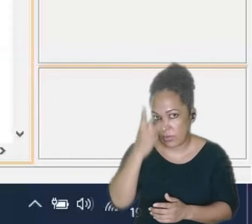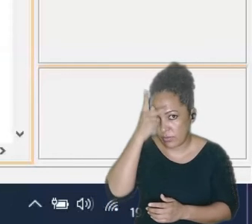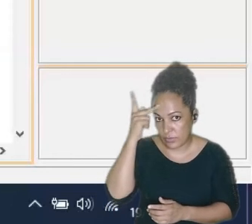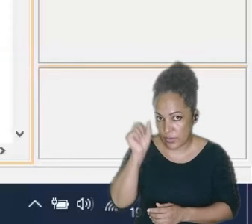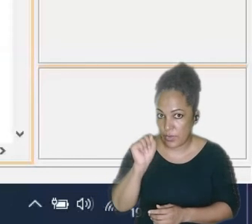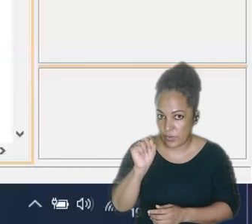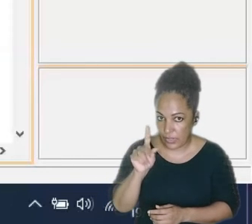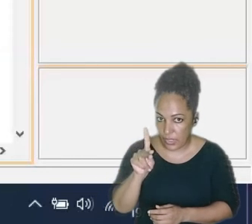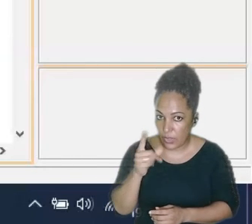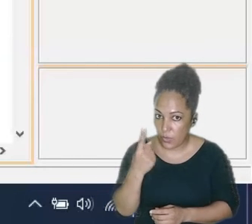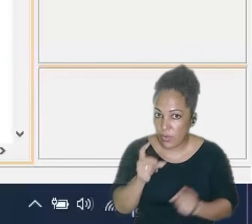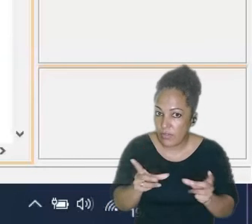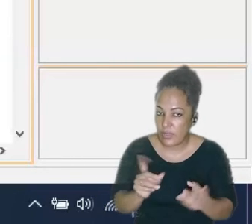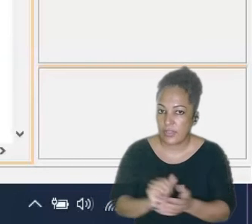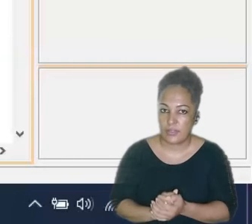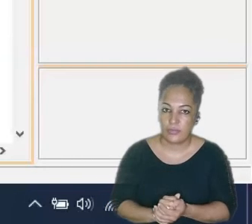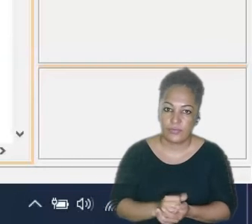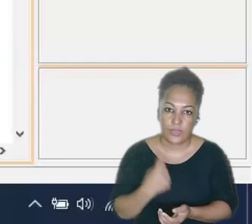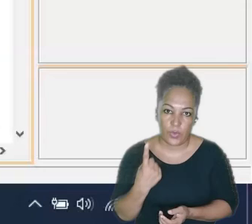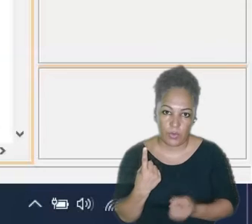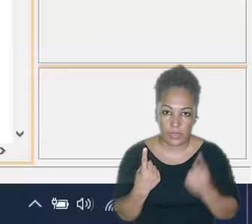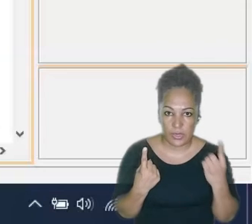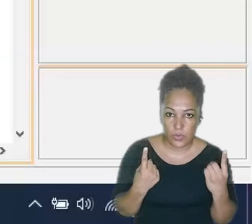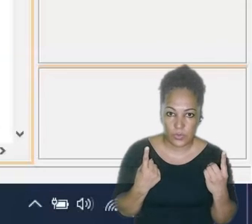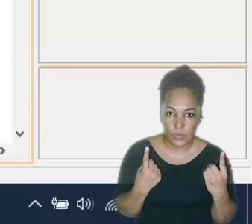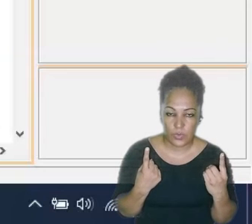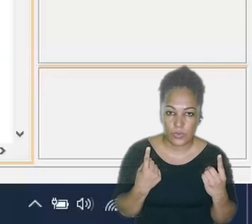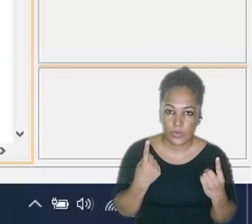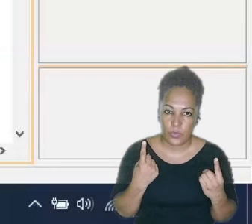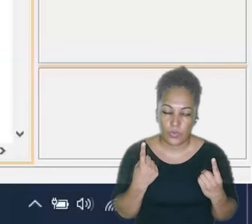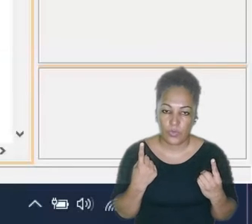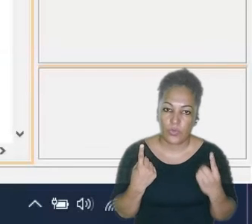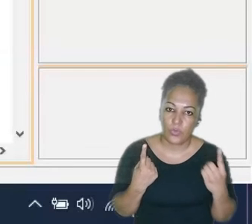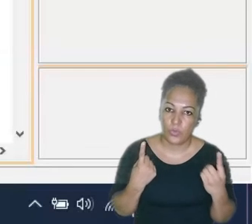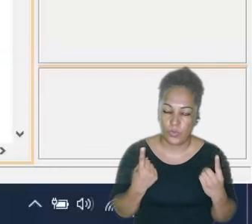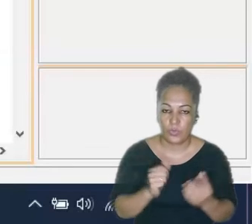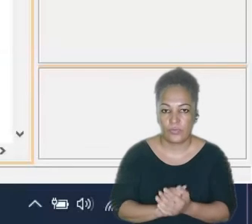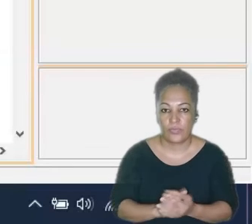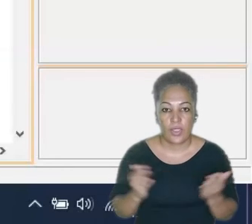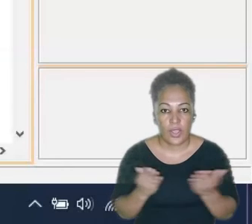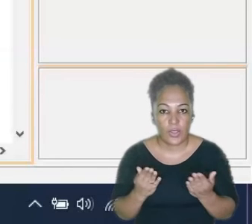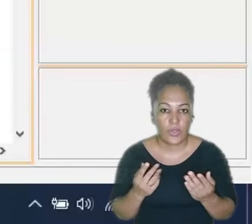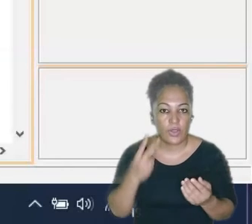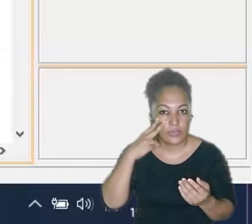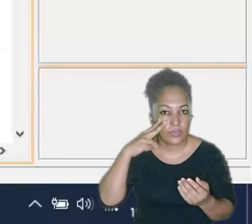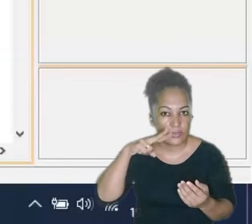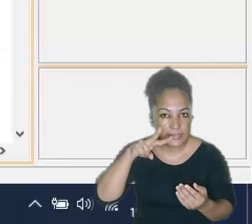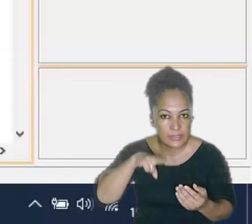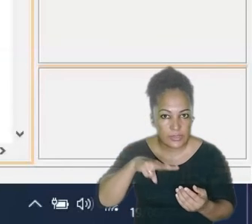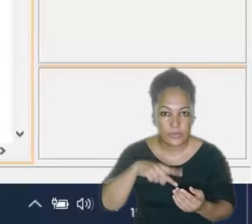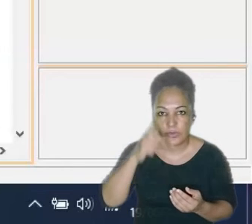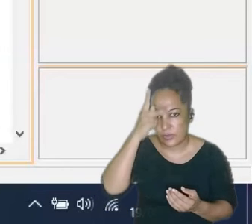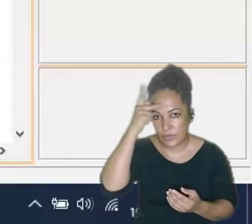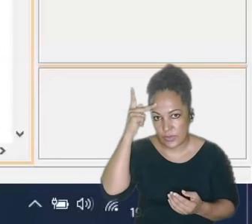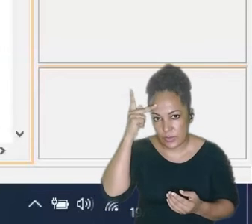um passageiro. Bom, então, aqui seria 1 para 1, né? A mínima 1, a máxima 1. Agora,